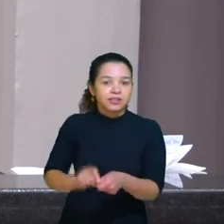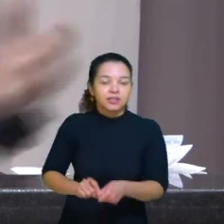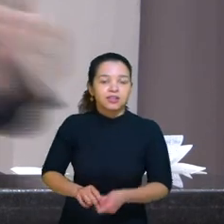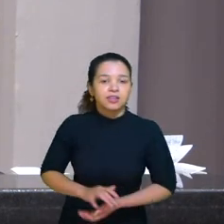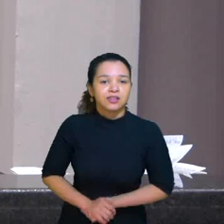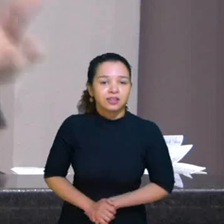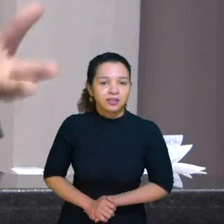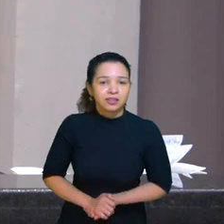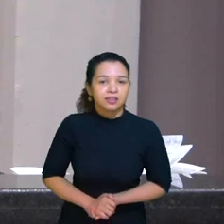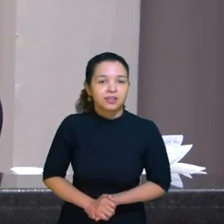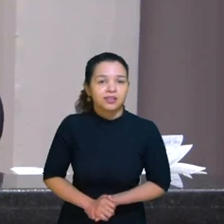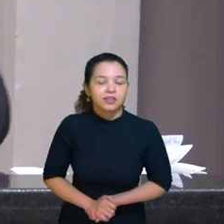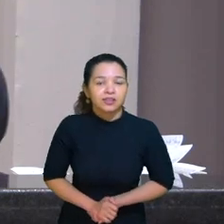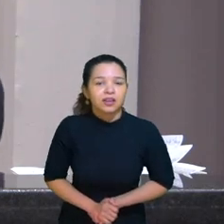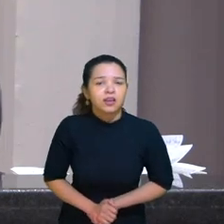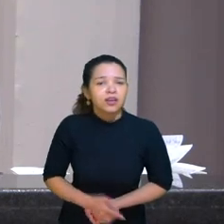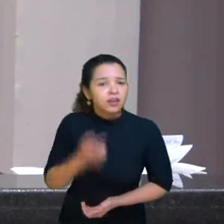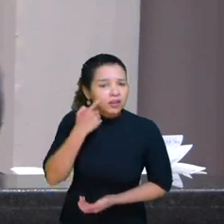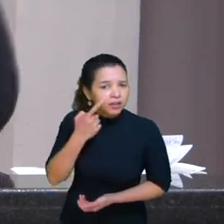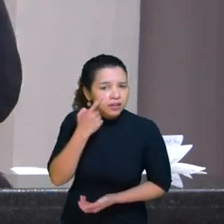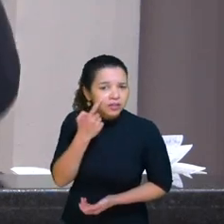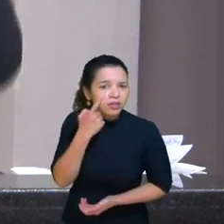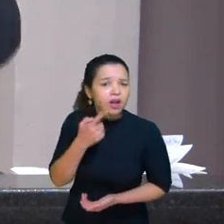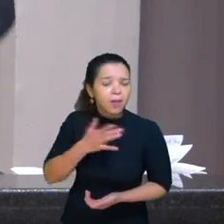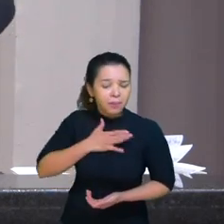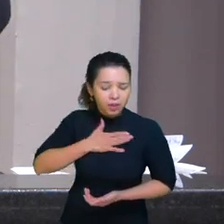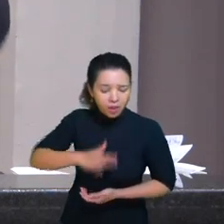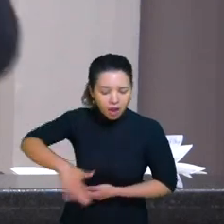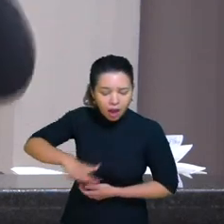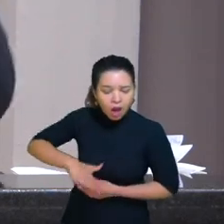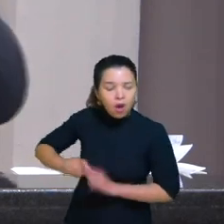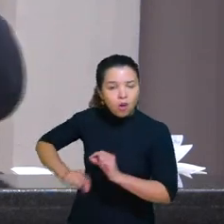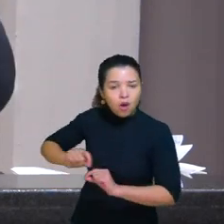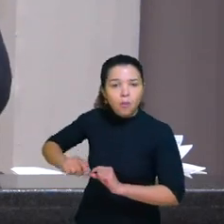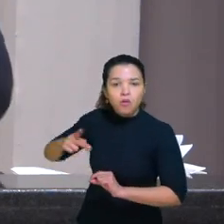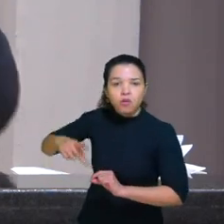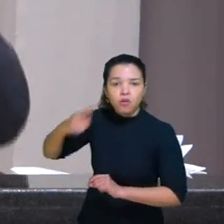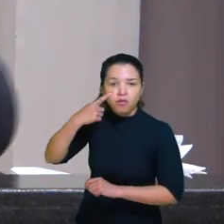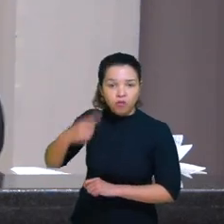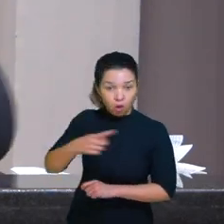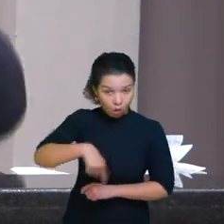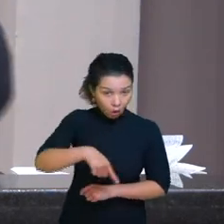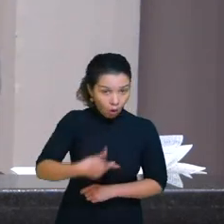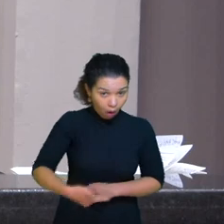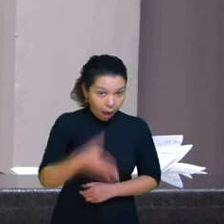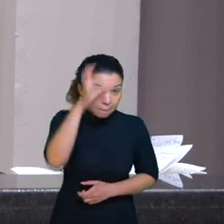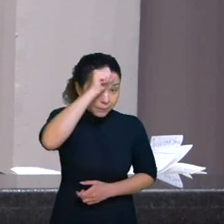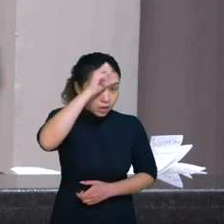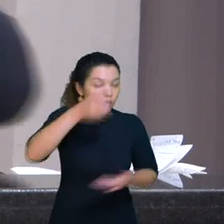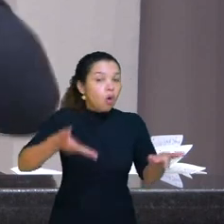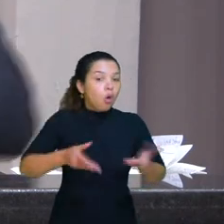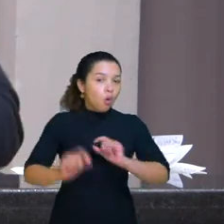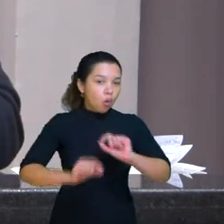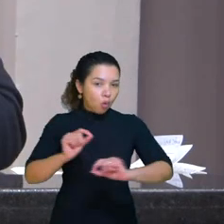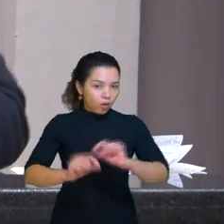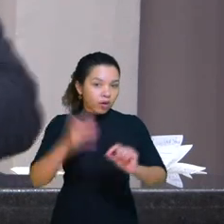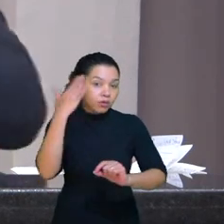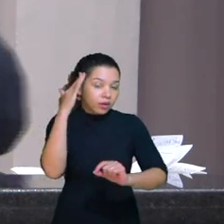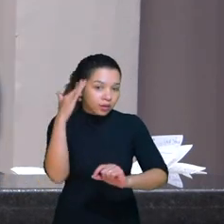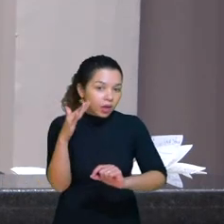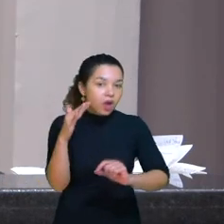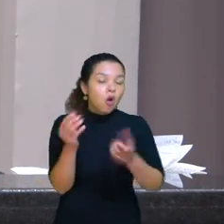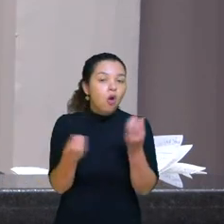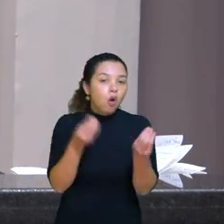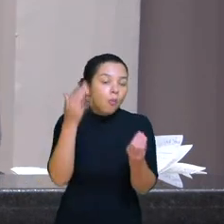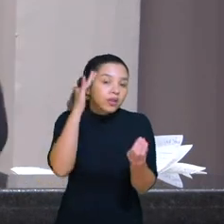Ora vamos ver a minha área aí o professor vai lá olha tá lá Olha estamos aprendendo hoje a compreensão do sistema alfabético